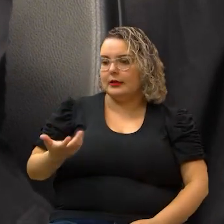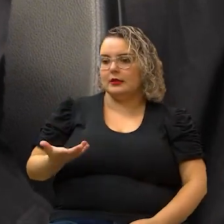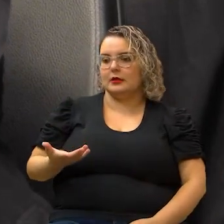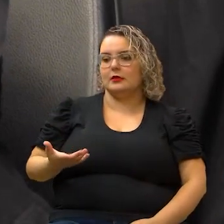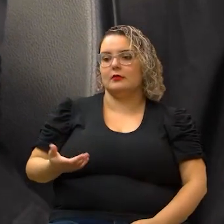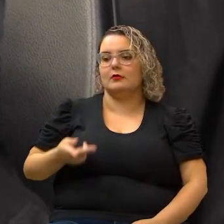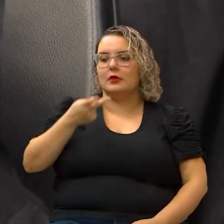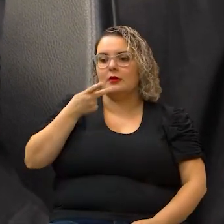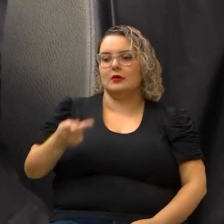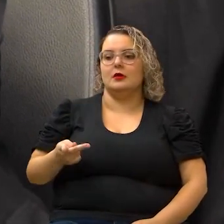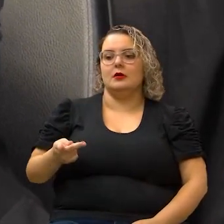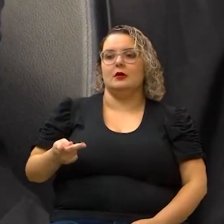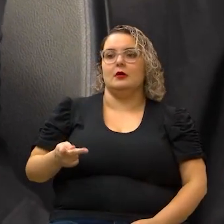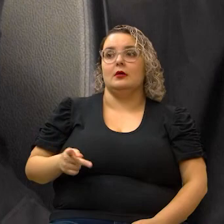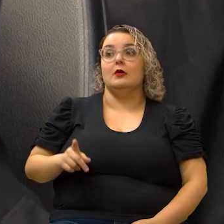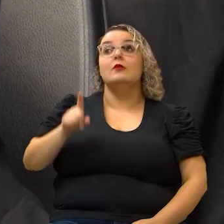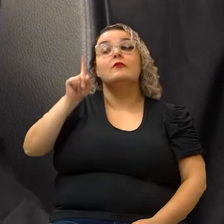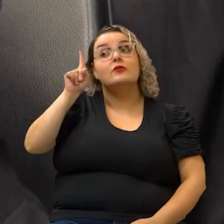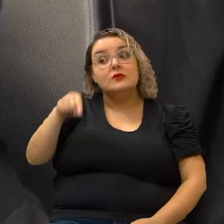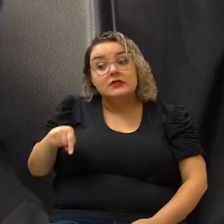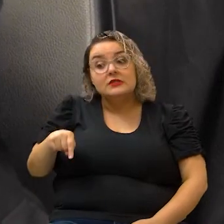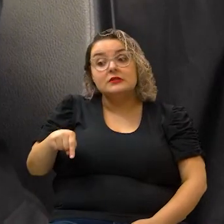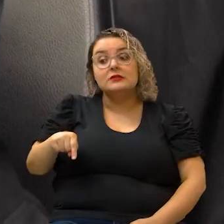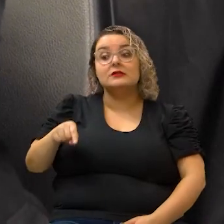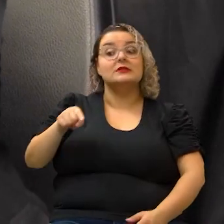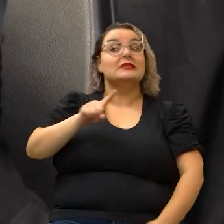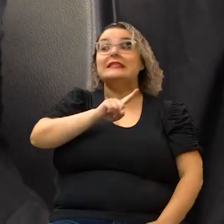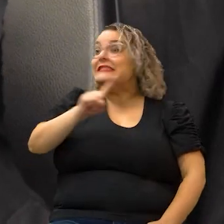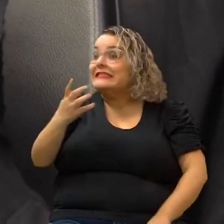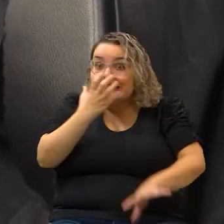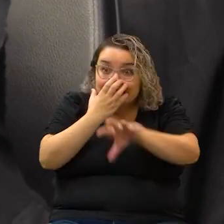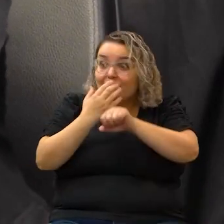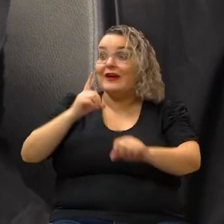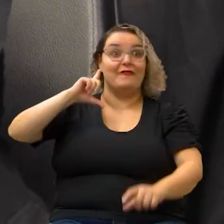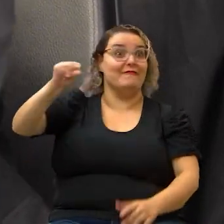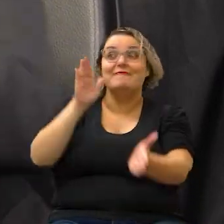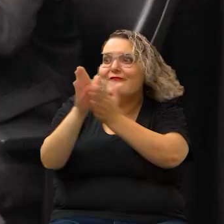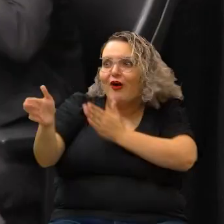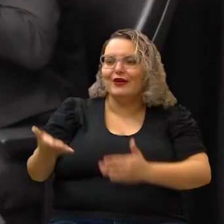Sim. A Renata tinha cansado de falar para mim, você não deixa de entubar. Sai correndo do hospital.